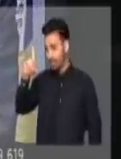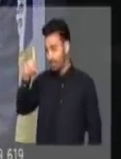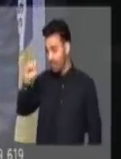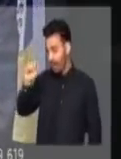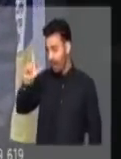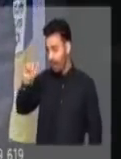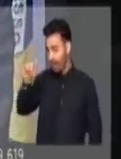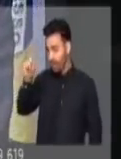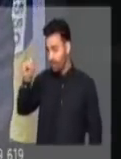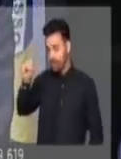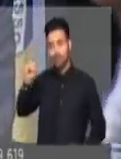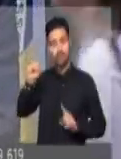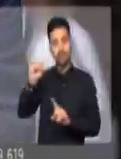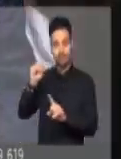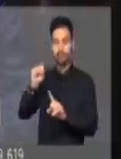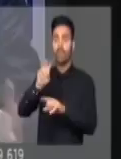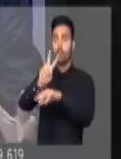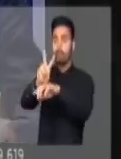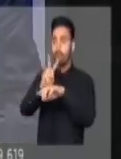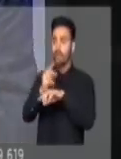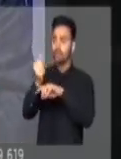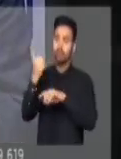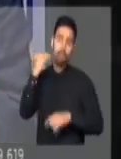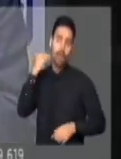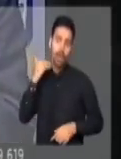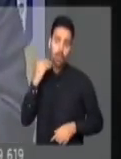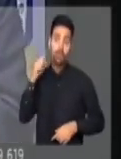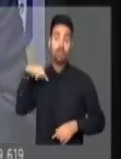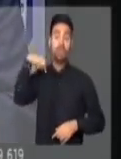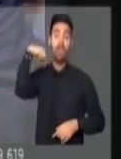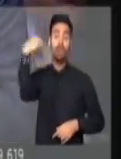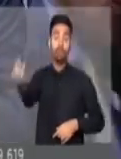atrasaram repasses para os bancos públicos. Não houve dolo, senhores